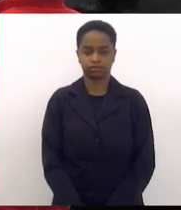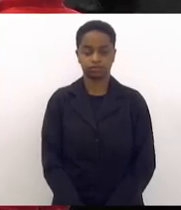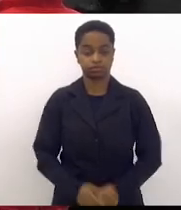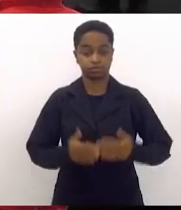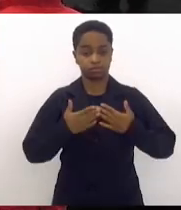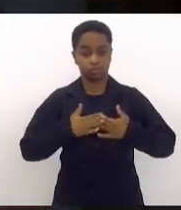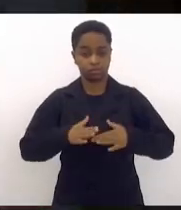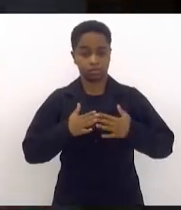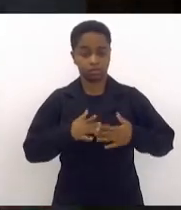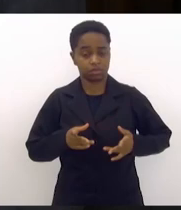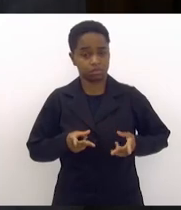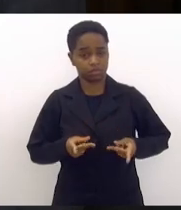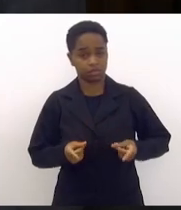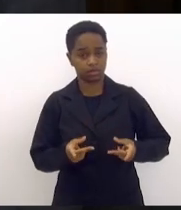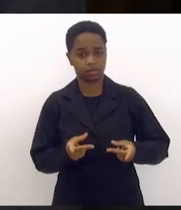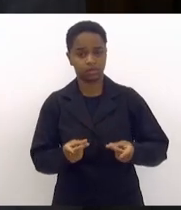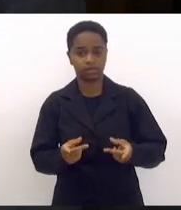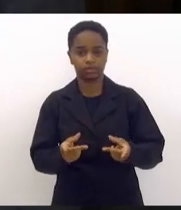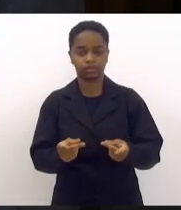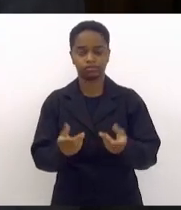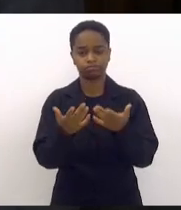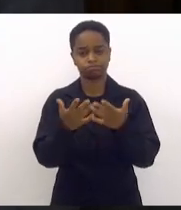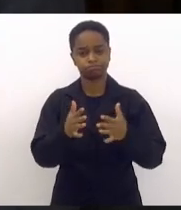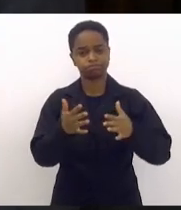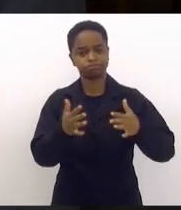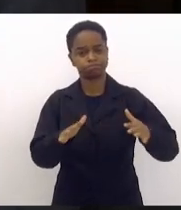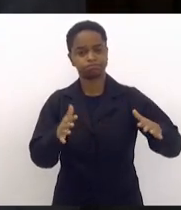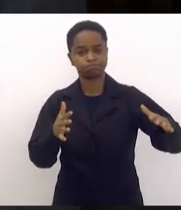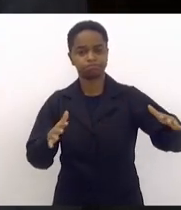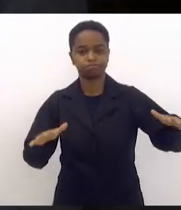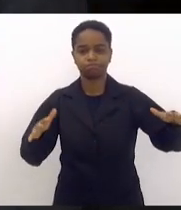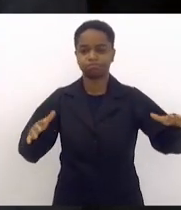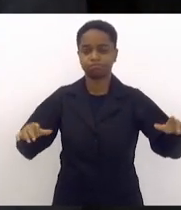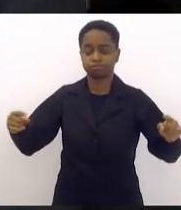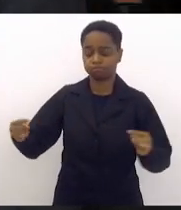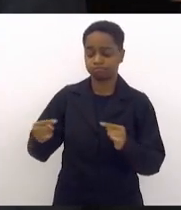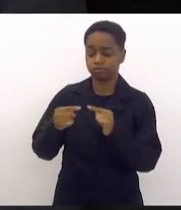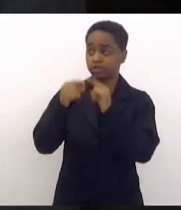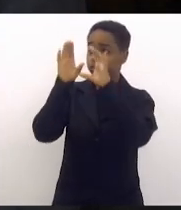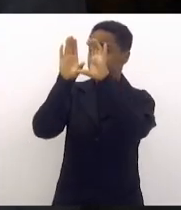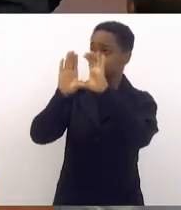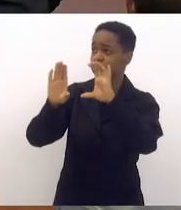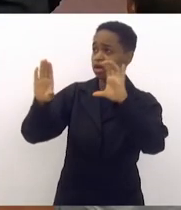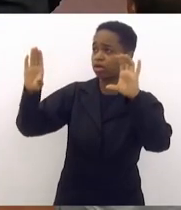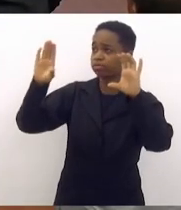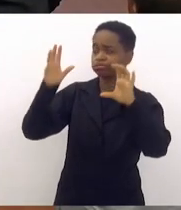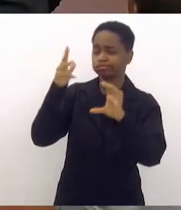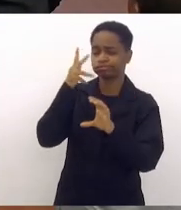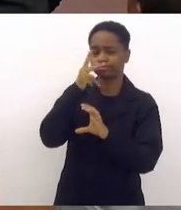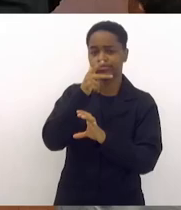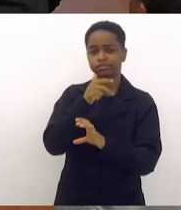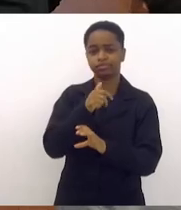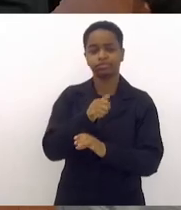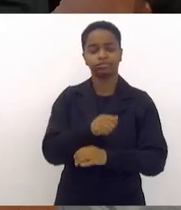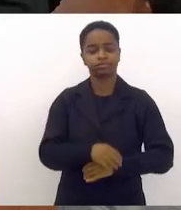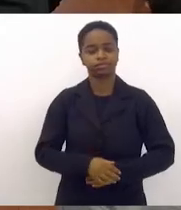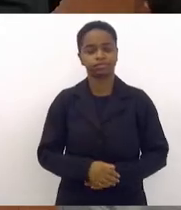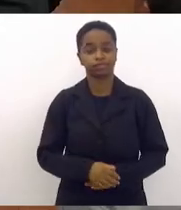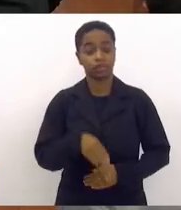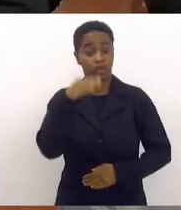deitado eternamente vero esplêndido ao som do mar e a luz do céu profundo